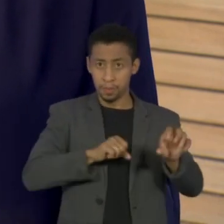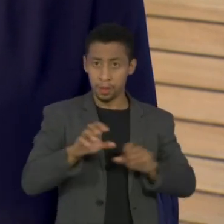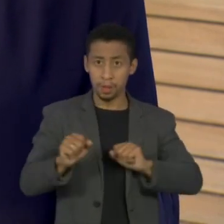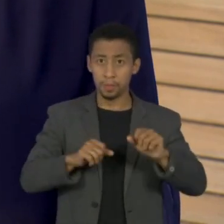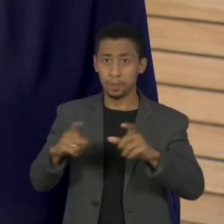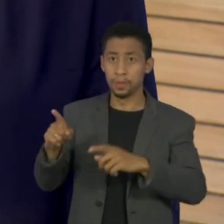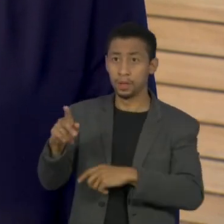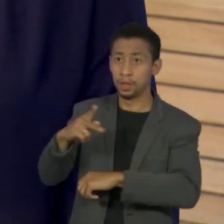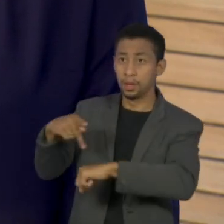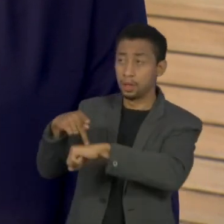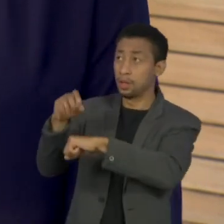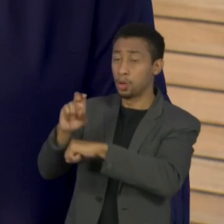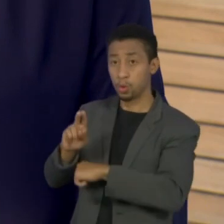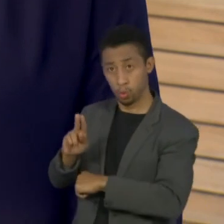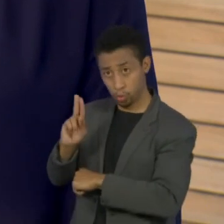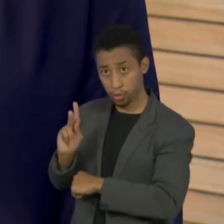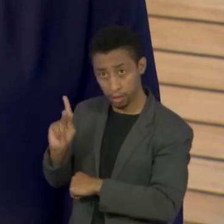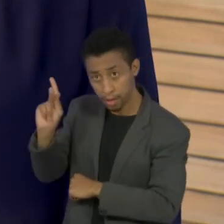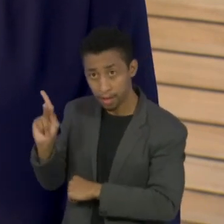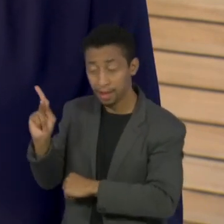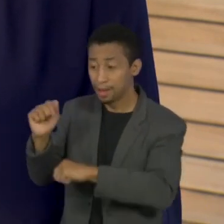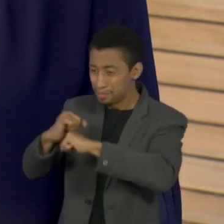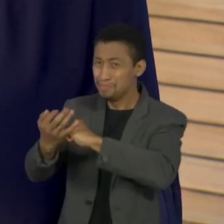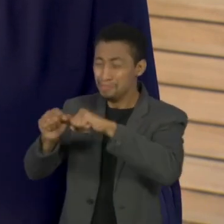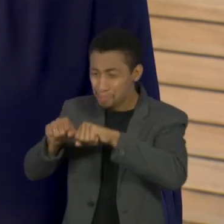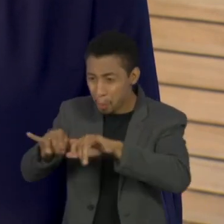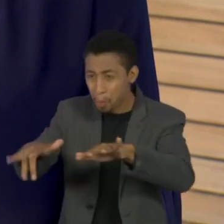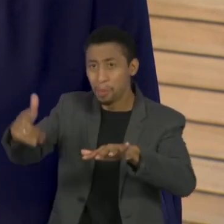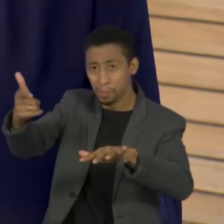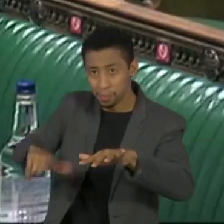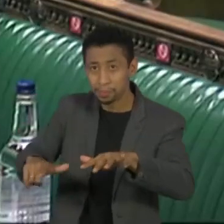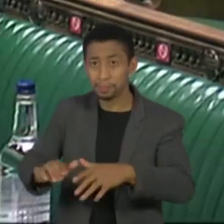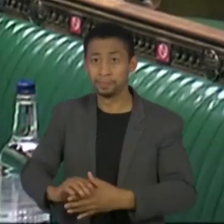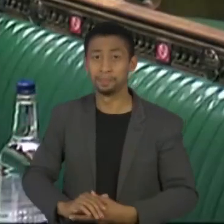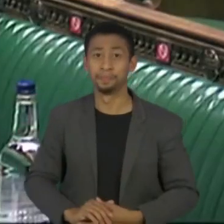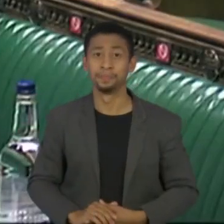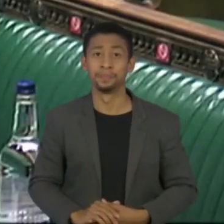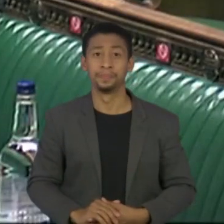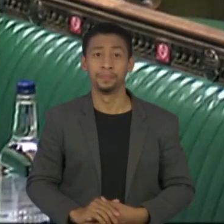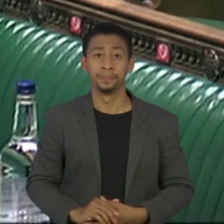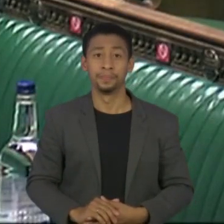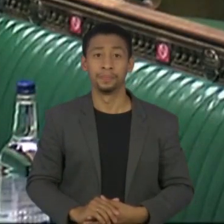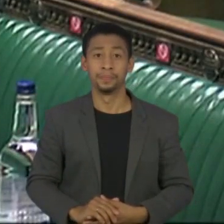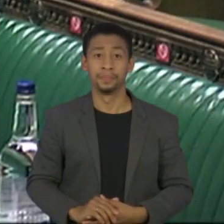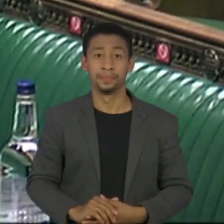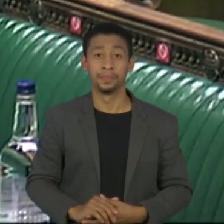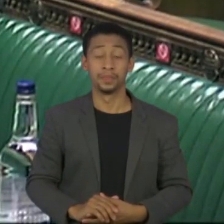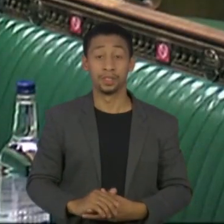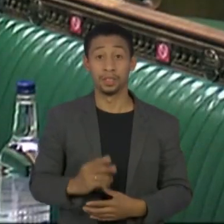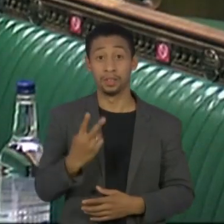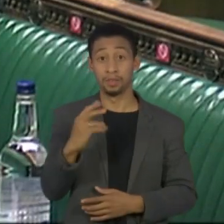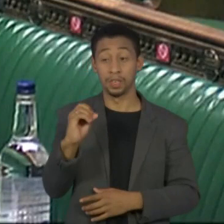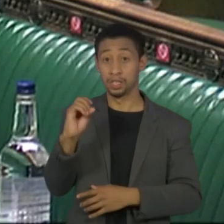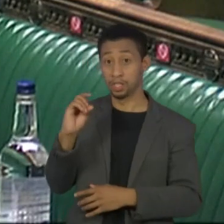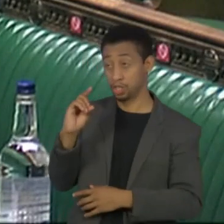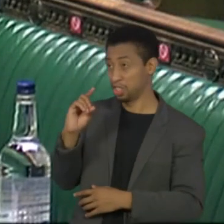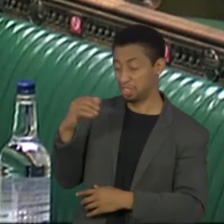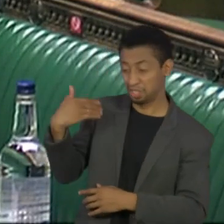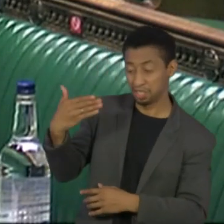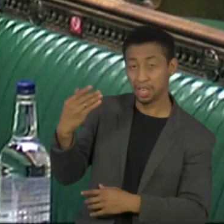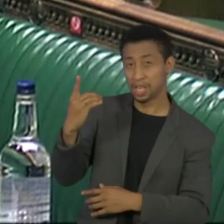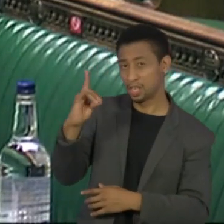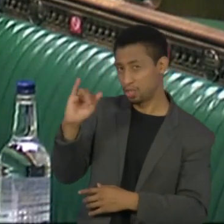eleva o grau de alerta contra uma nova onda de Covid-19. Há 20 dias, o